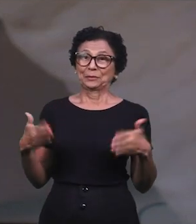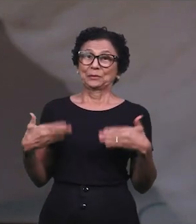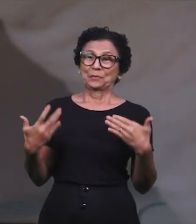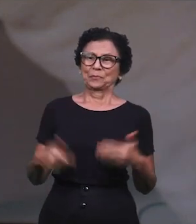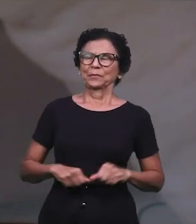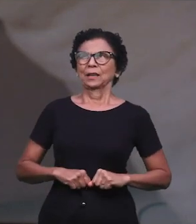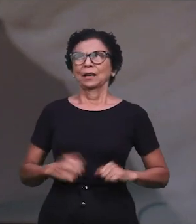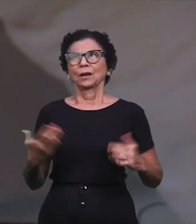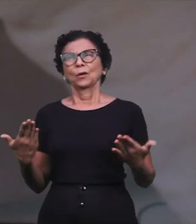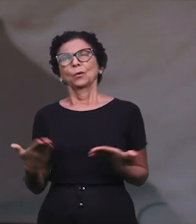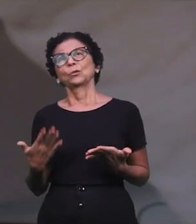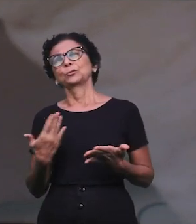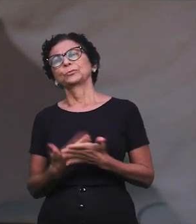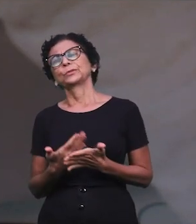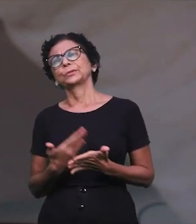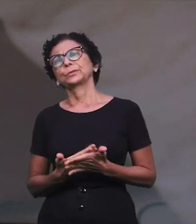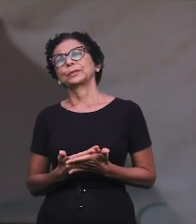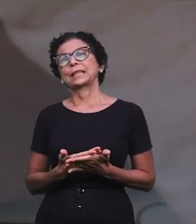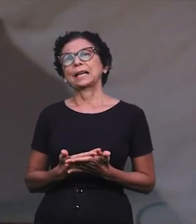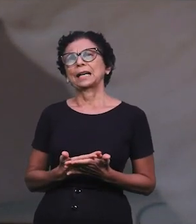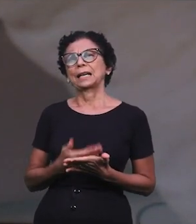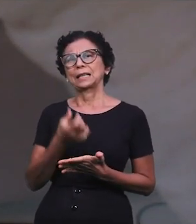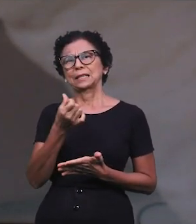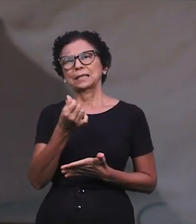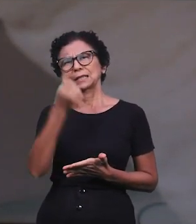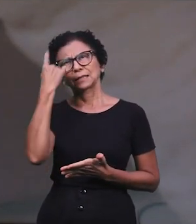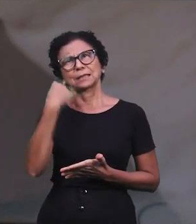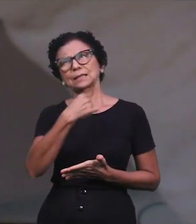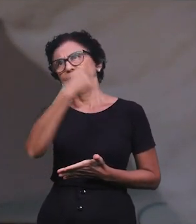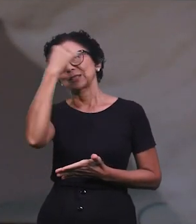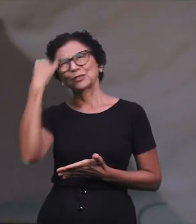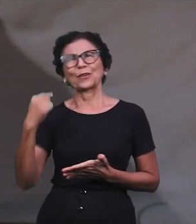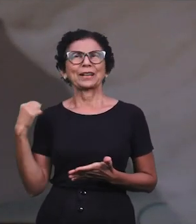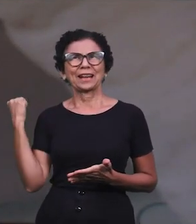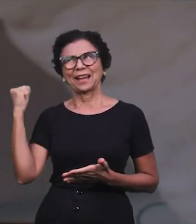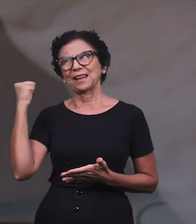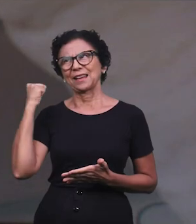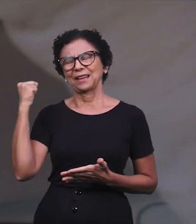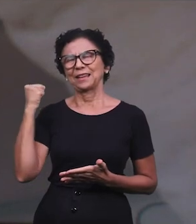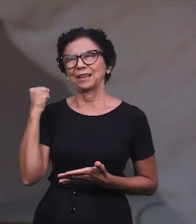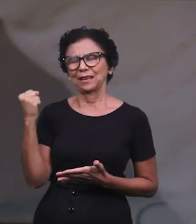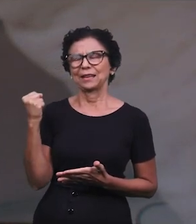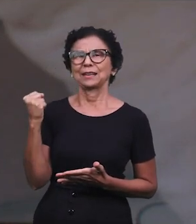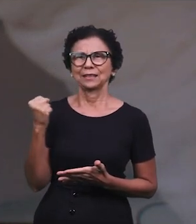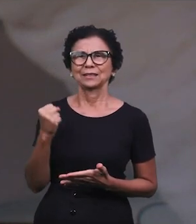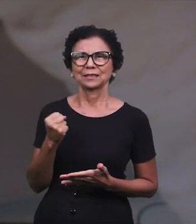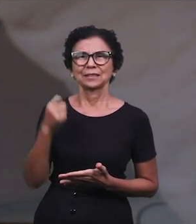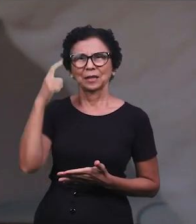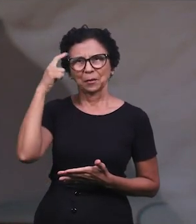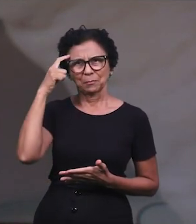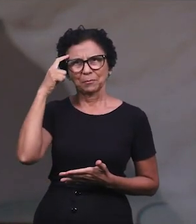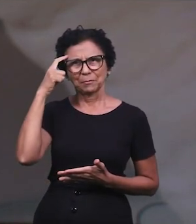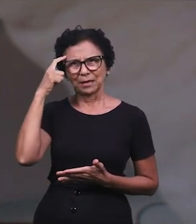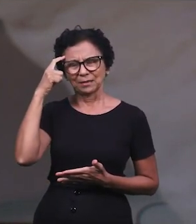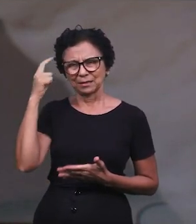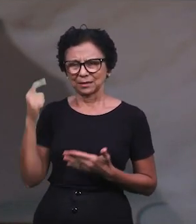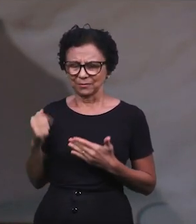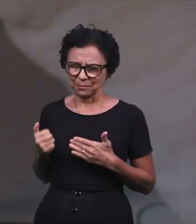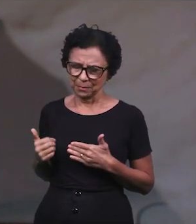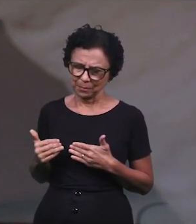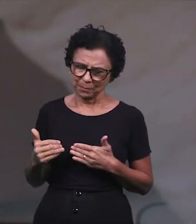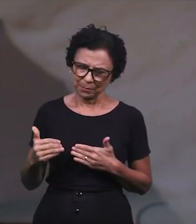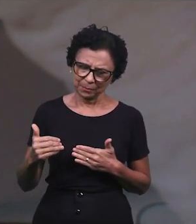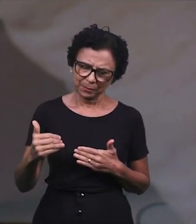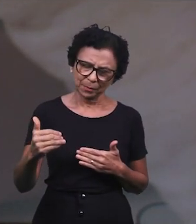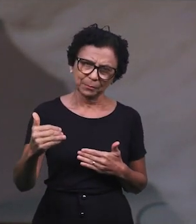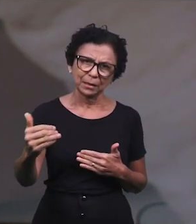hoje eu vou estudar 6 horas. Aí você acha que vai conseguir estudar sequencialmente as 6